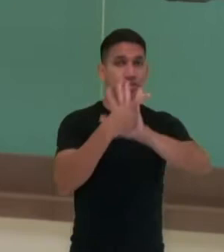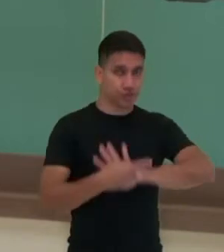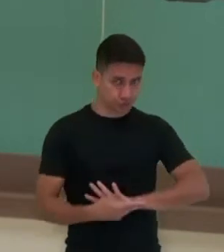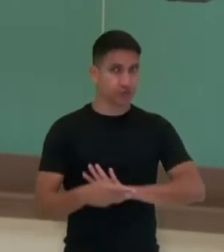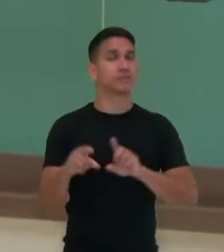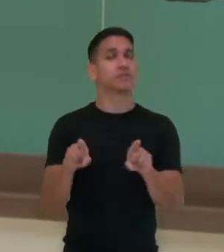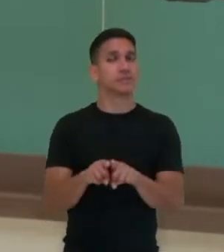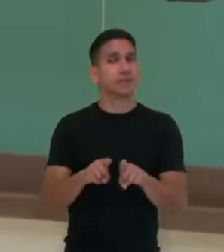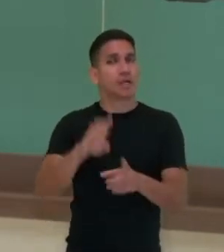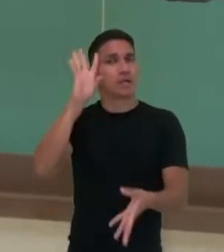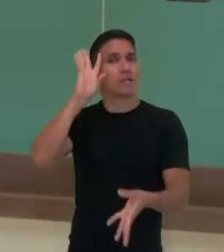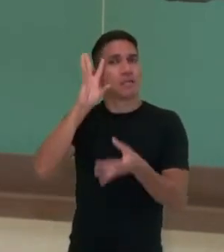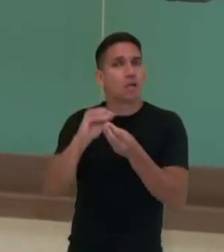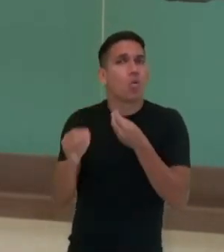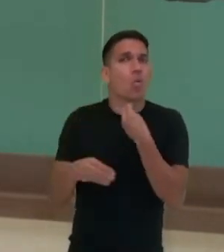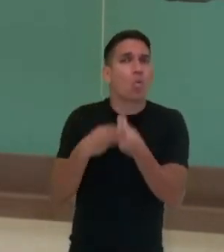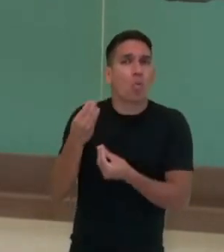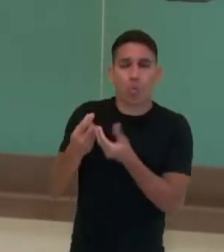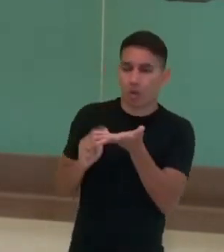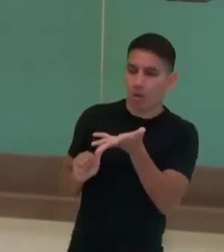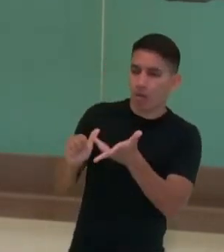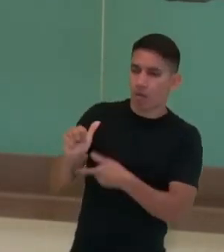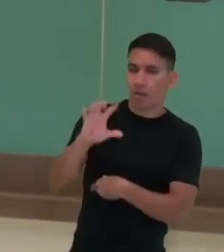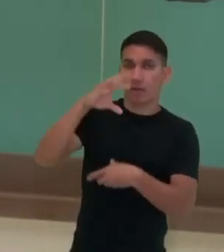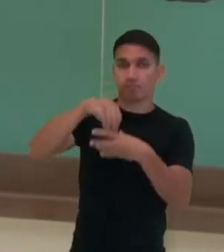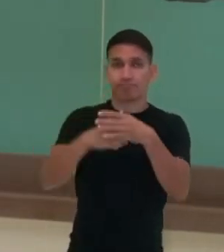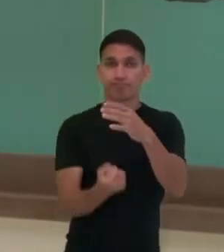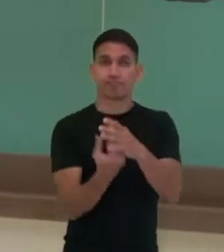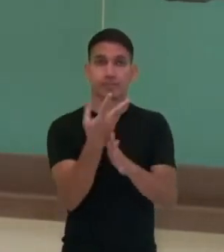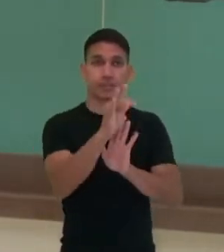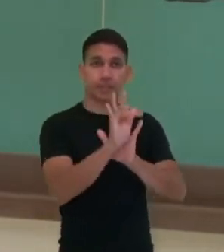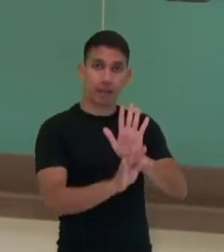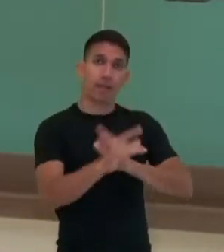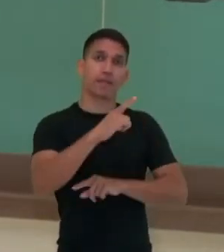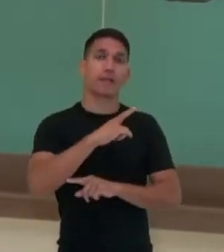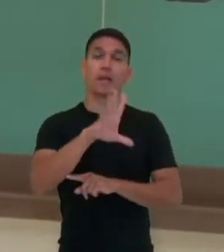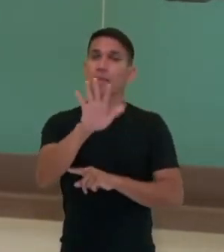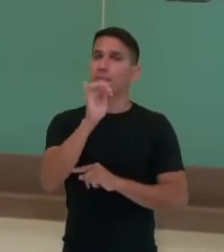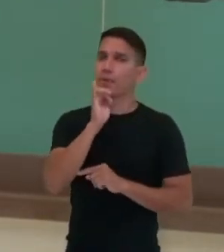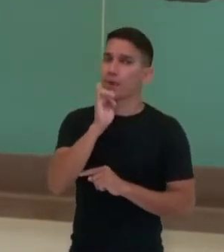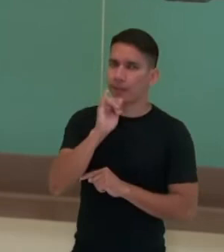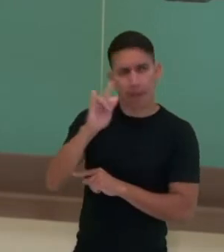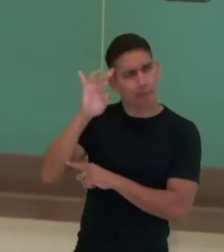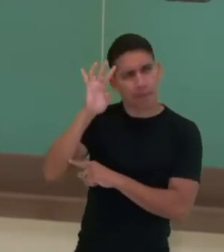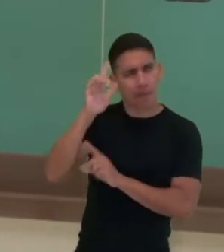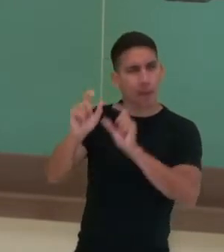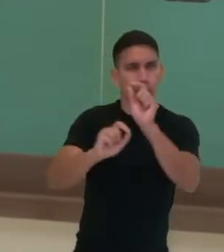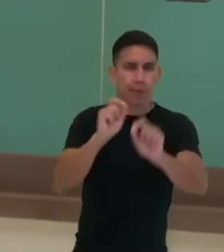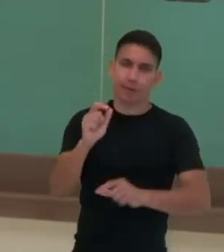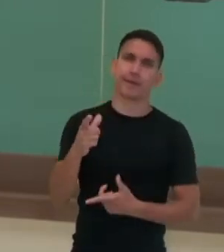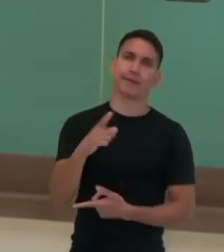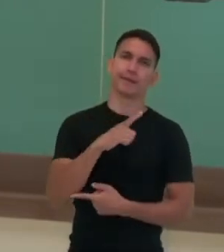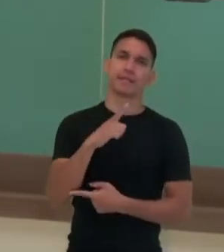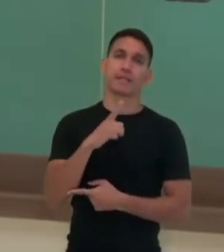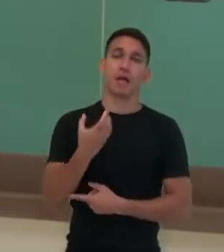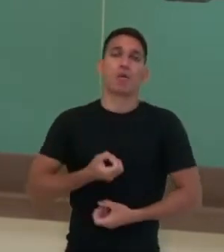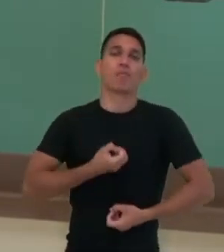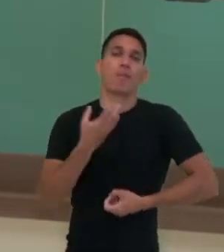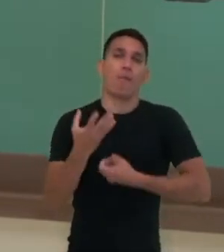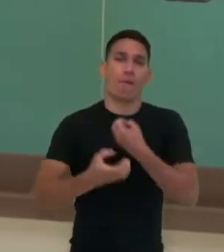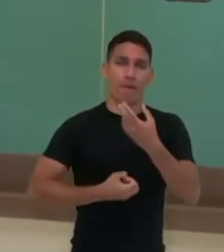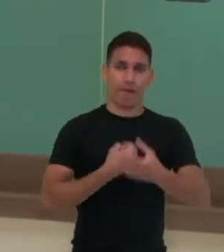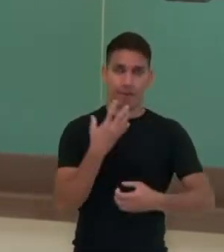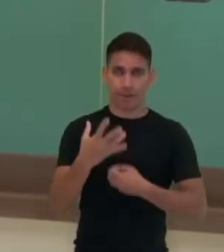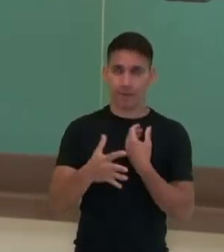temos que perceber os elementos que formam aquele texto, né? Por exemplo, vamos pensar lá em um poema, né?